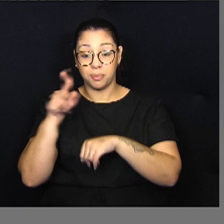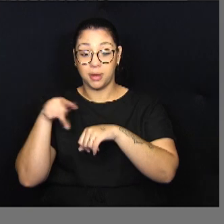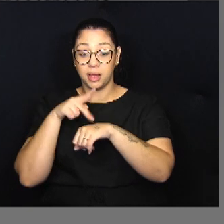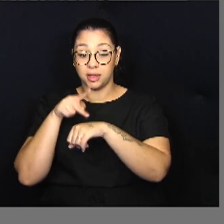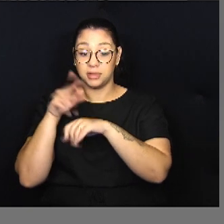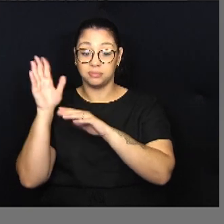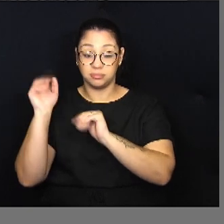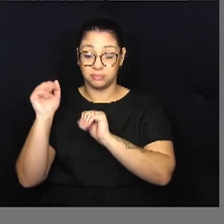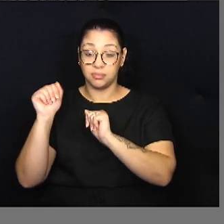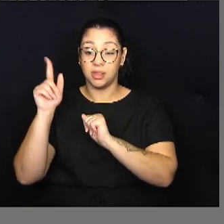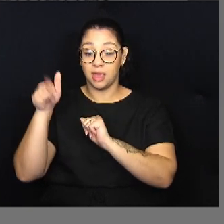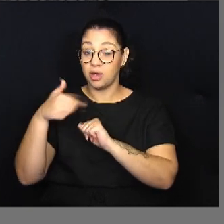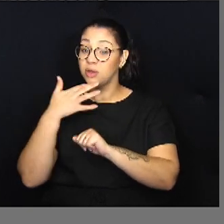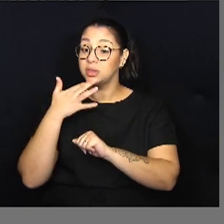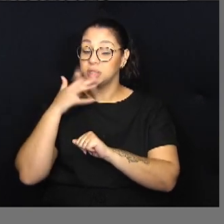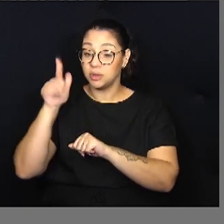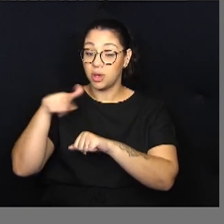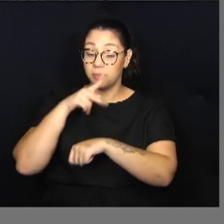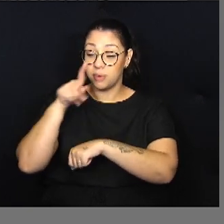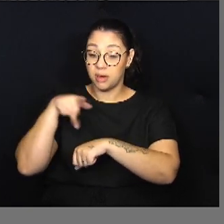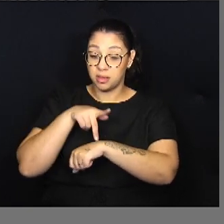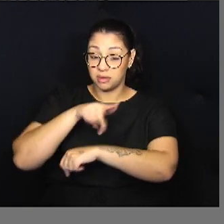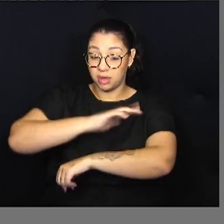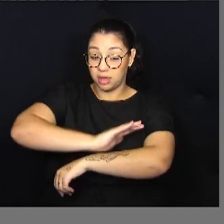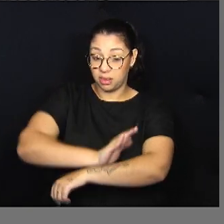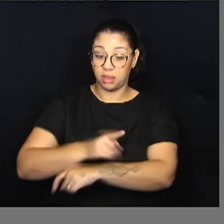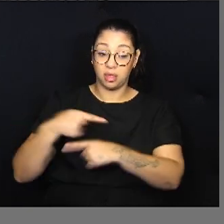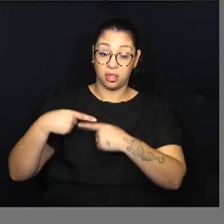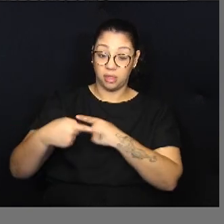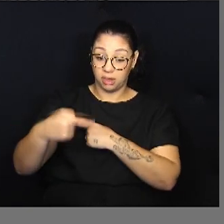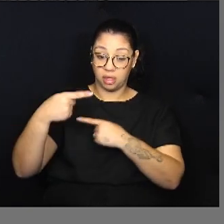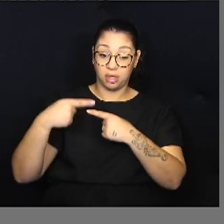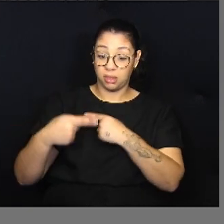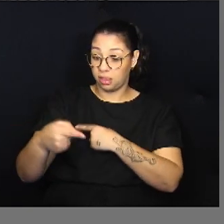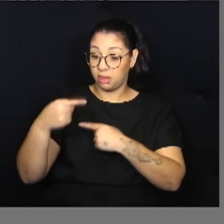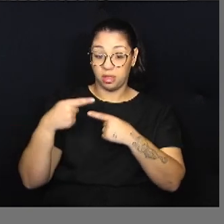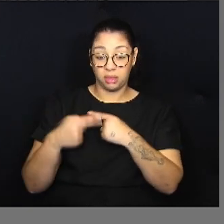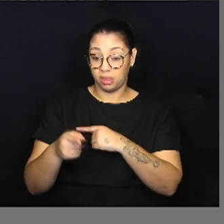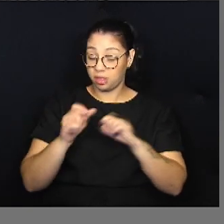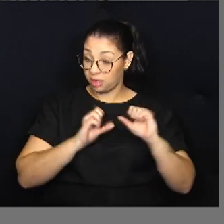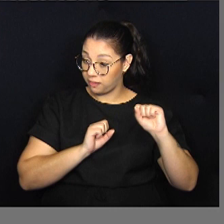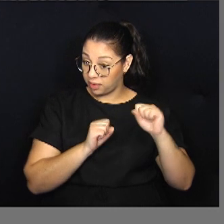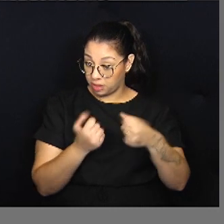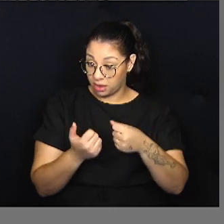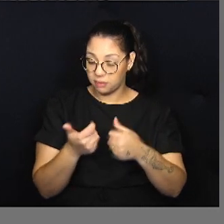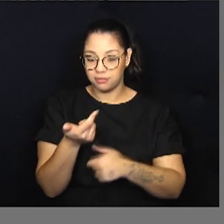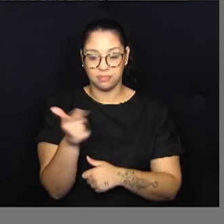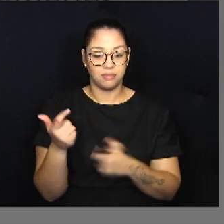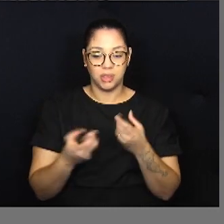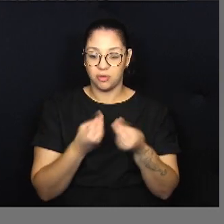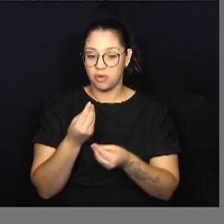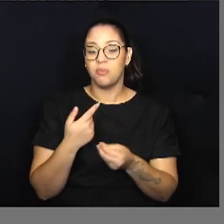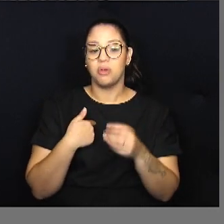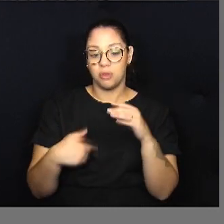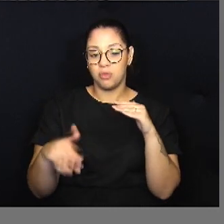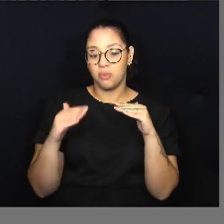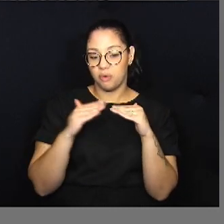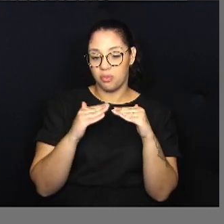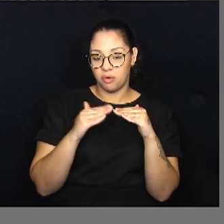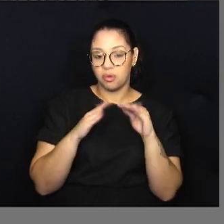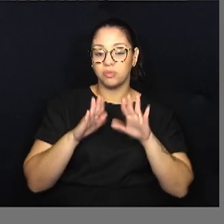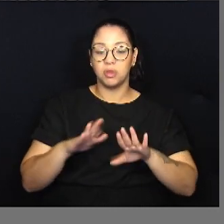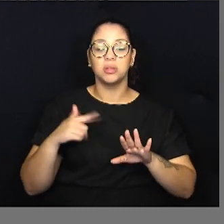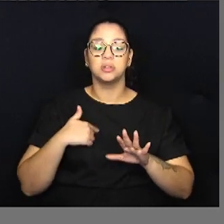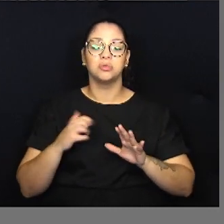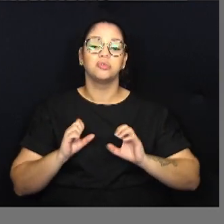infelizmente, por tudo que acontece a cada semana, não tenho como defender. Eu concordo, mas eu sou forte e